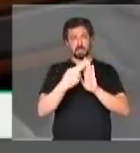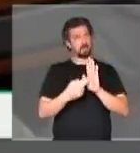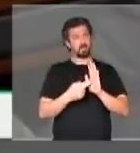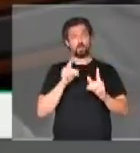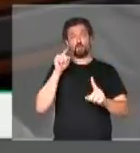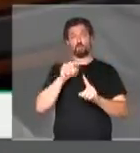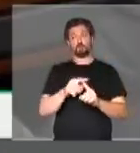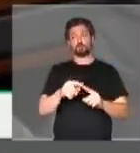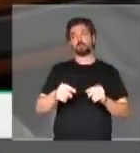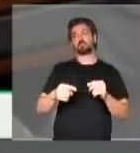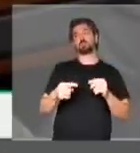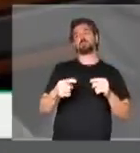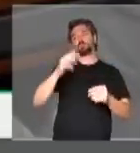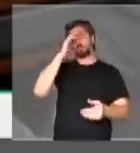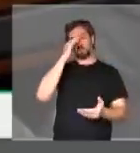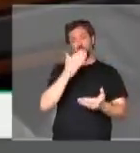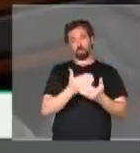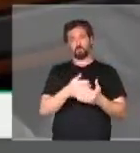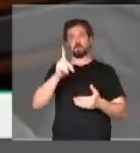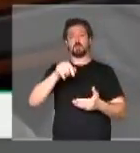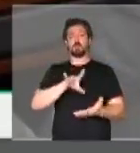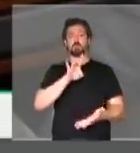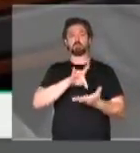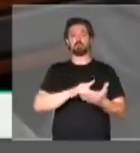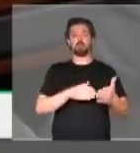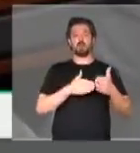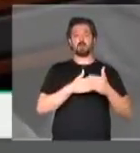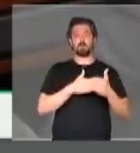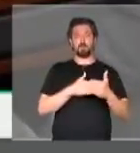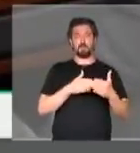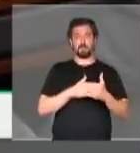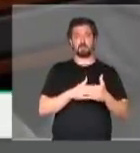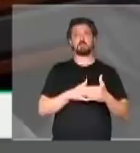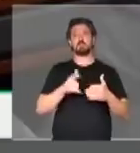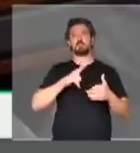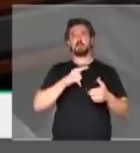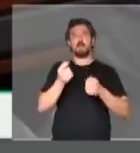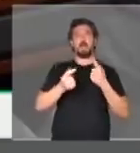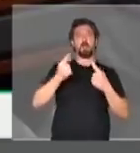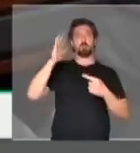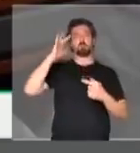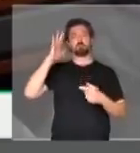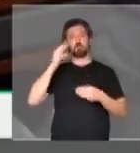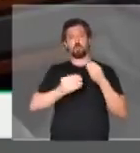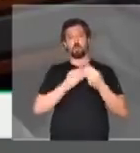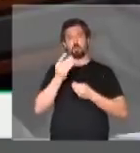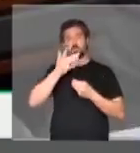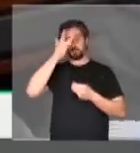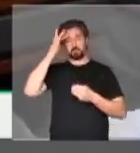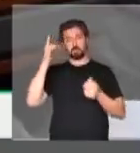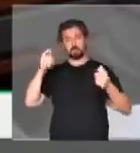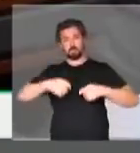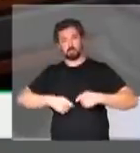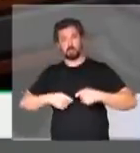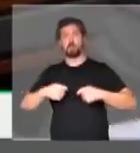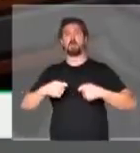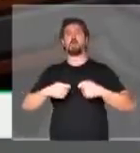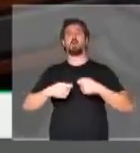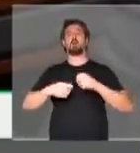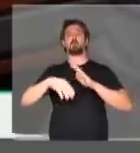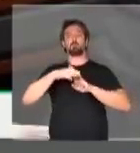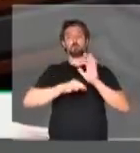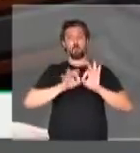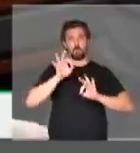um dos objetivos do princípio da confiança é fixar limites que tragam alguma previsibilidade para que as pessoas possam